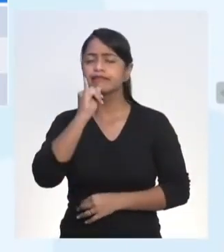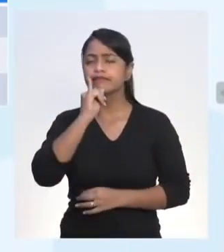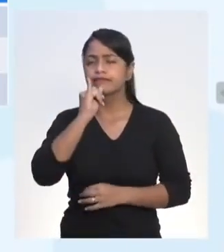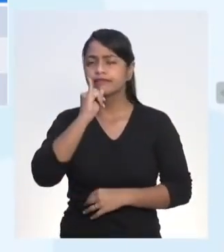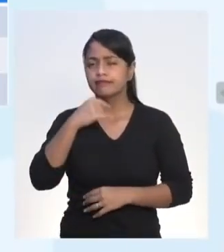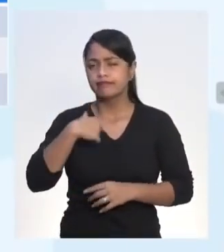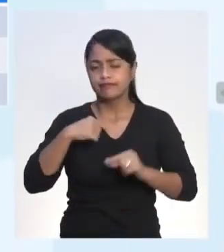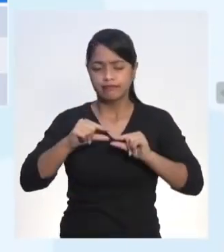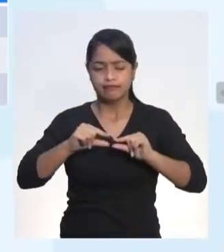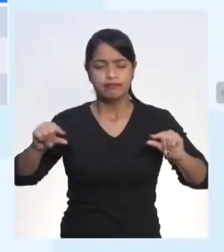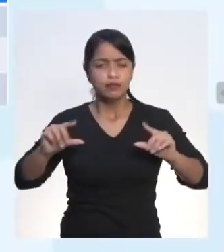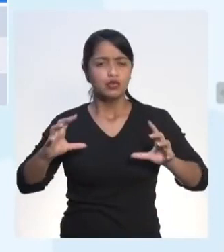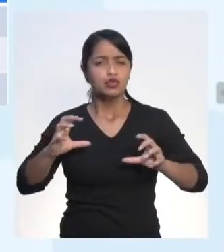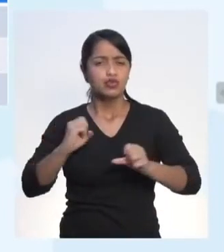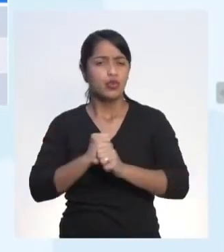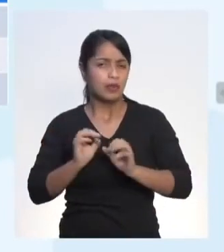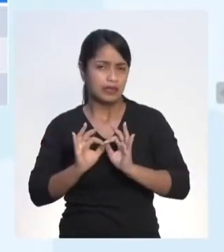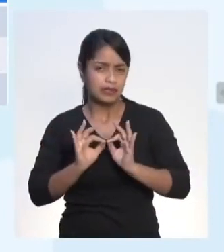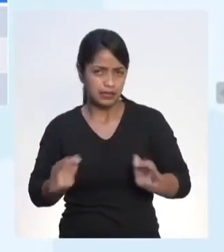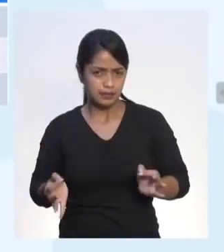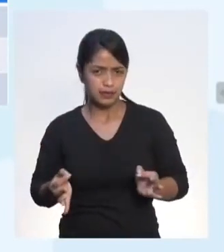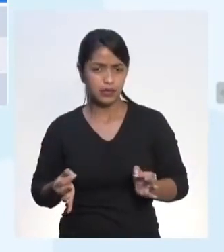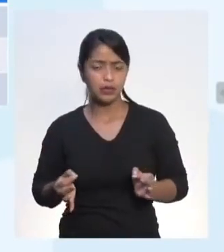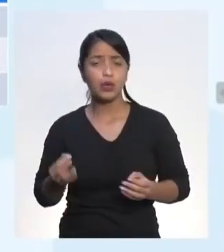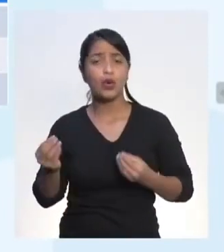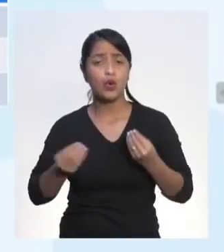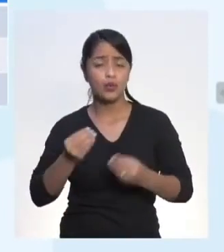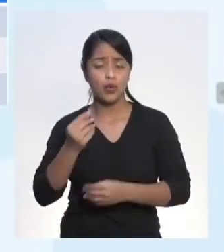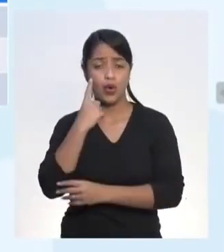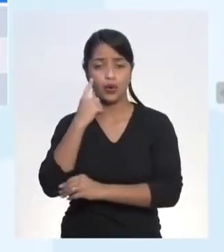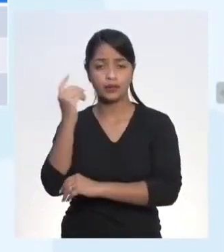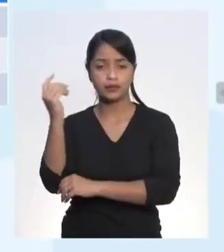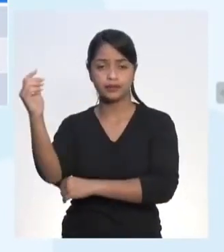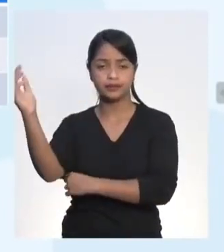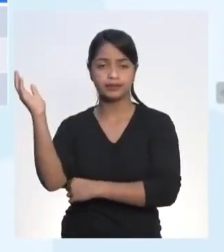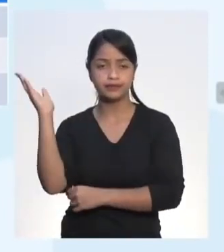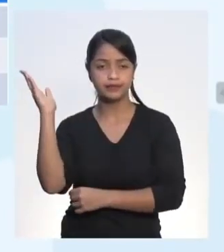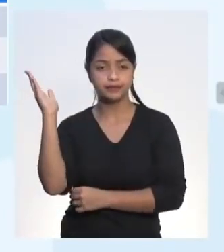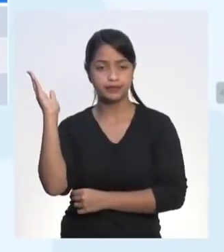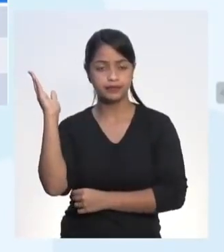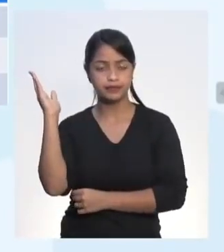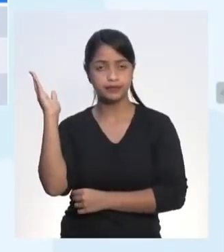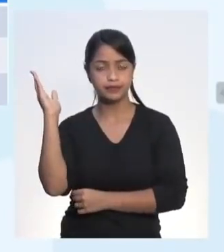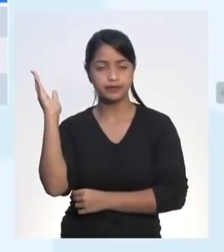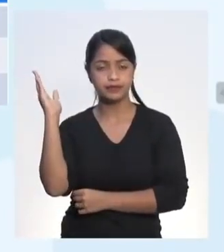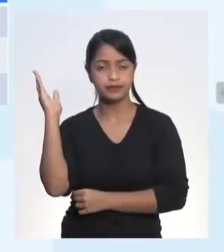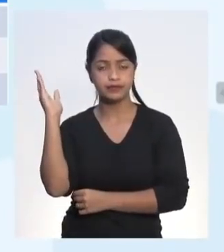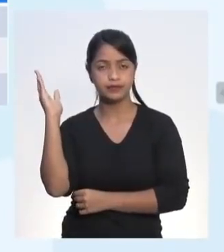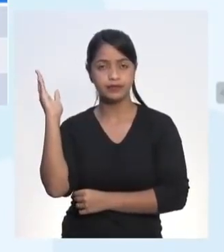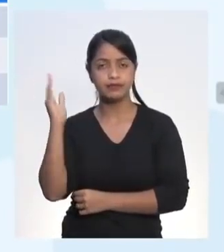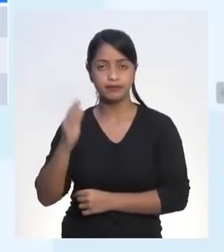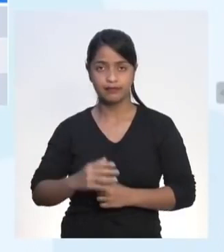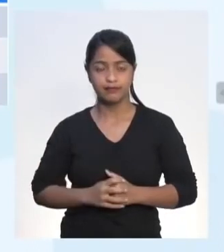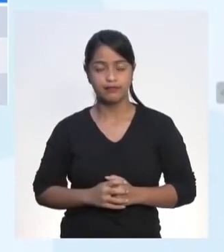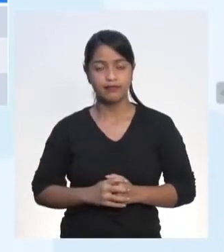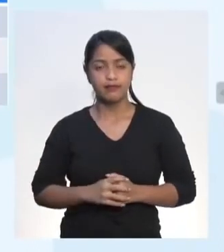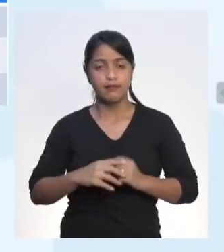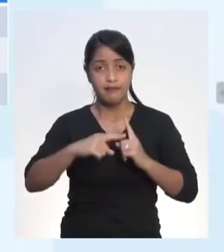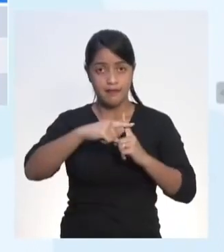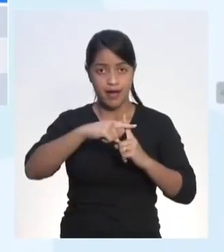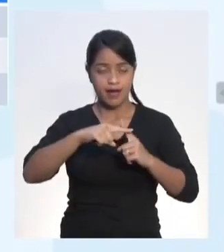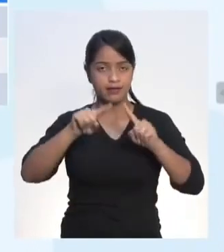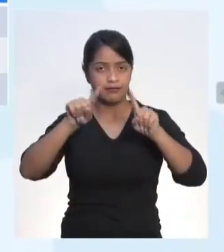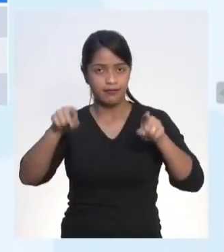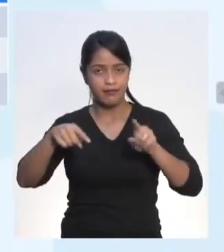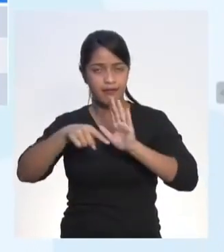Sim. Simples, eu tenho o 8, como aqui, ó, essa ideia aqui, ó, é uma regra de sinal. Está aparecendo